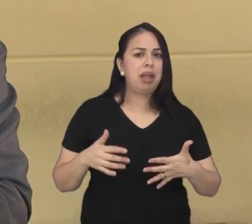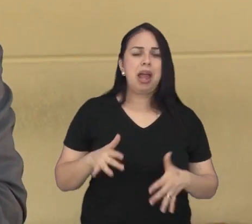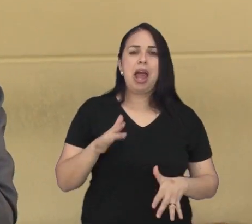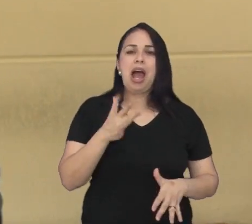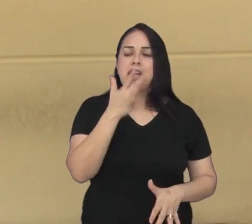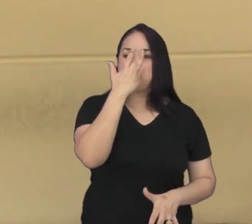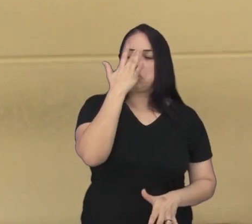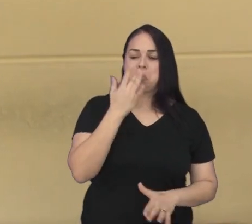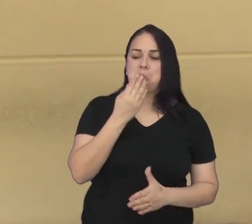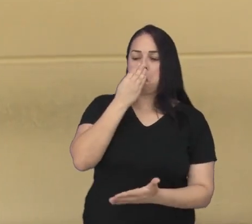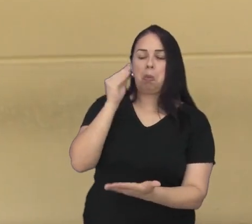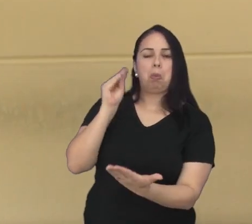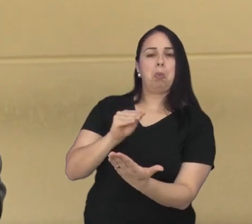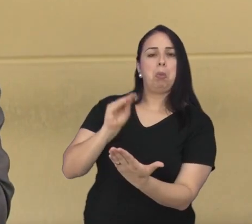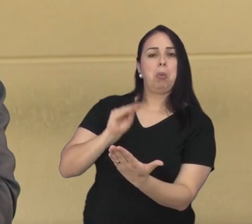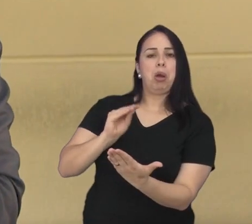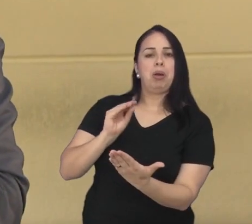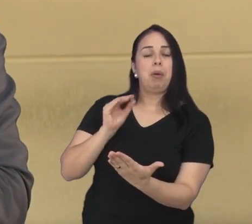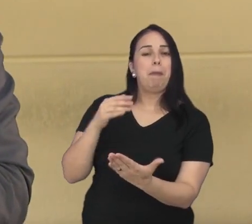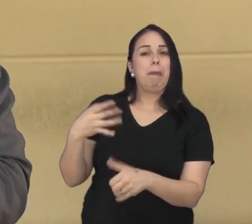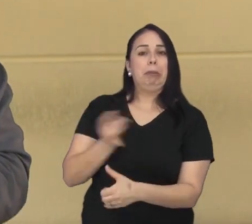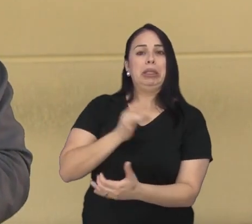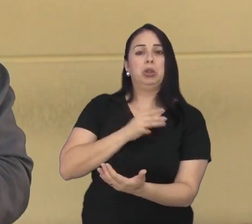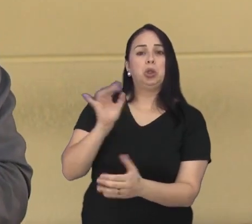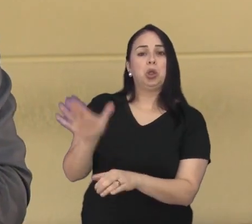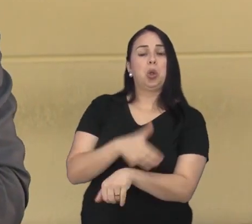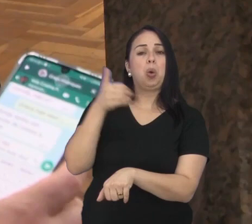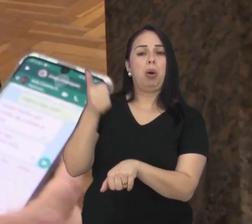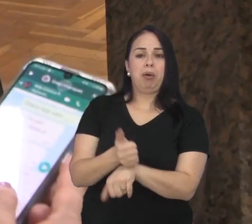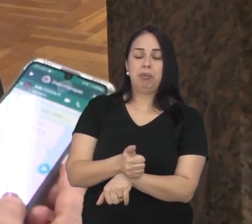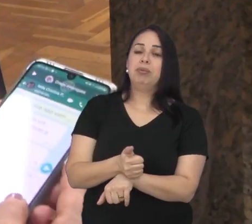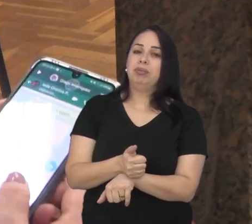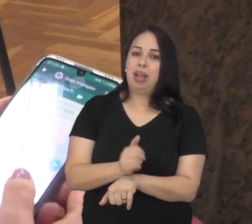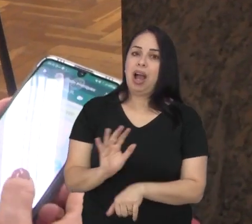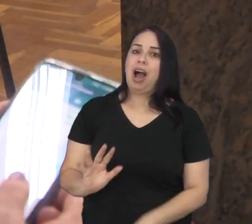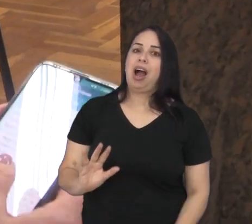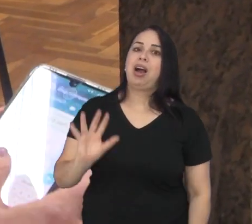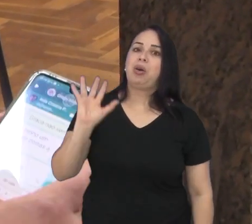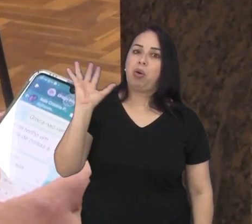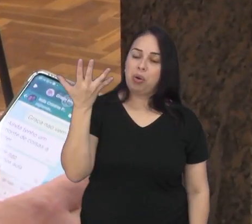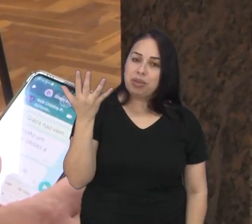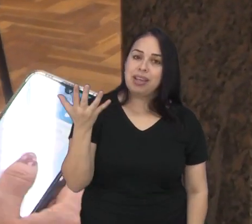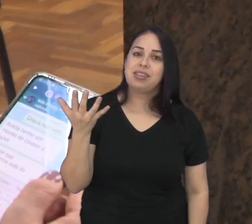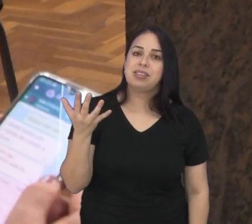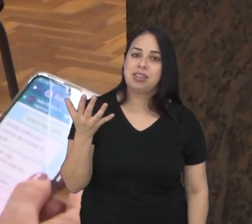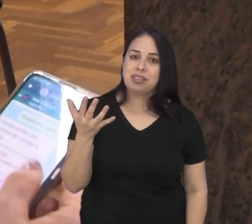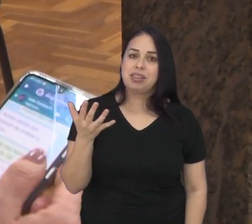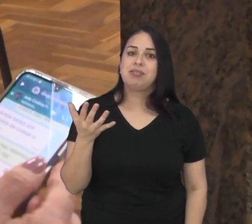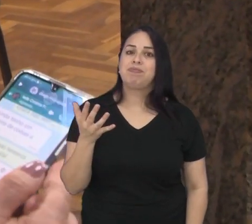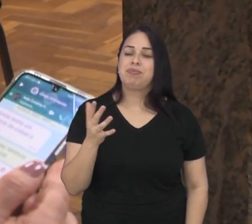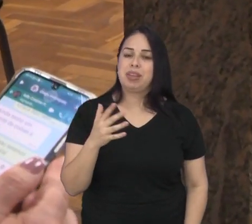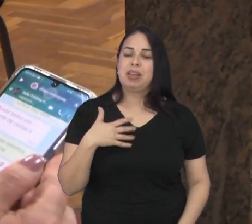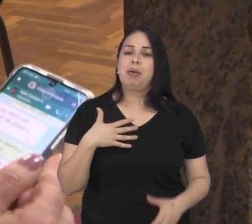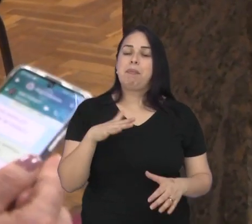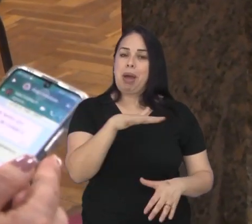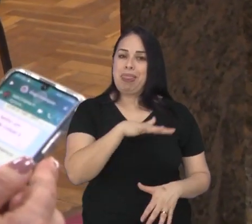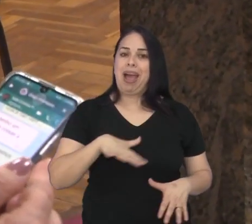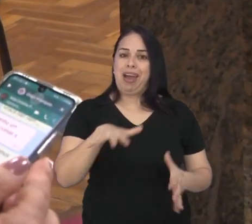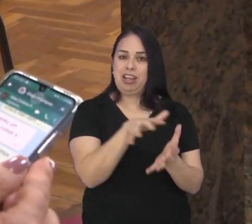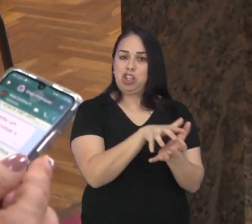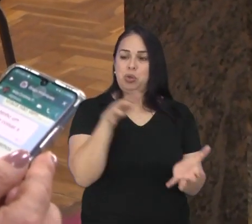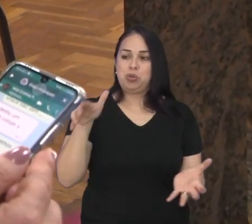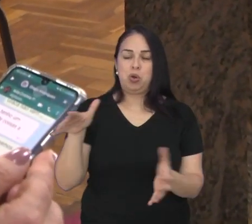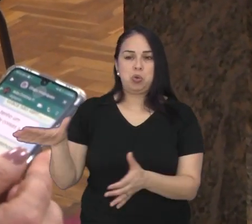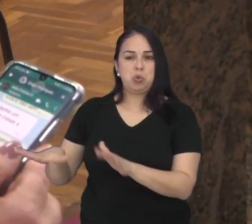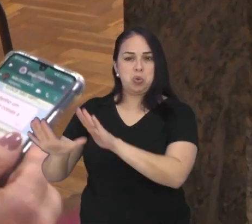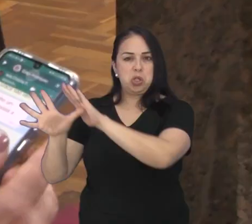se afastam da tecnologia por medo dos golpes. É comum a ação de criminosos contra essa